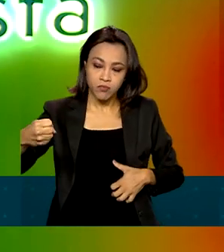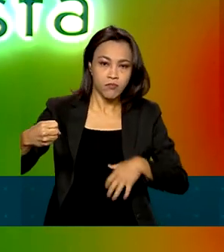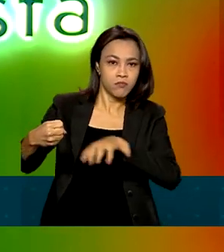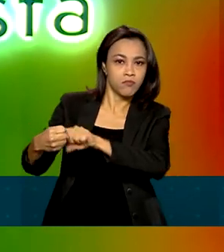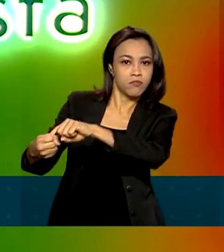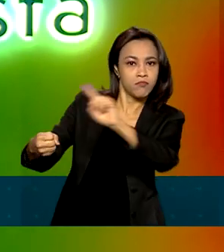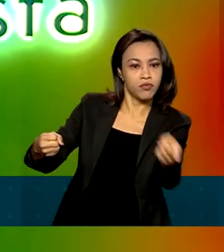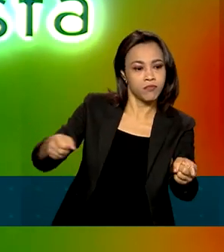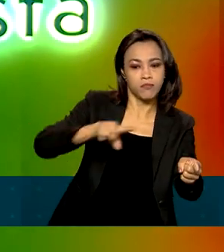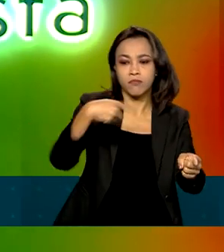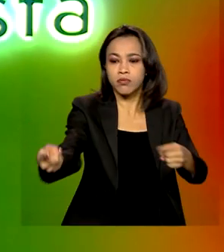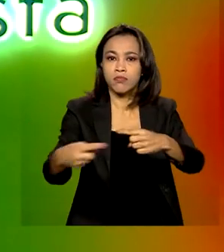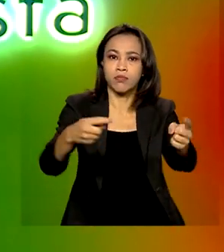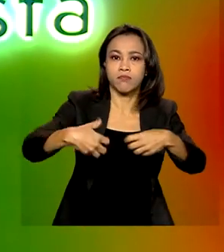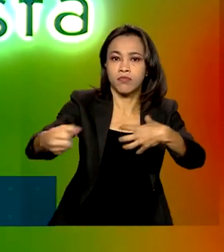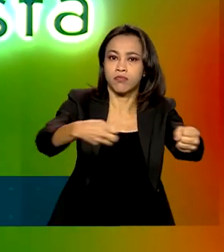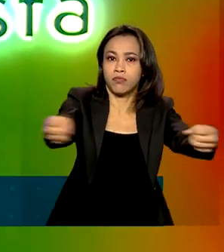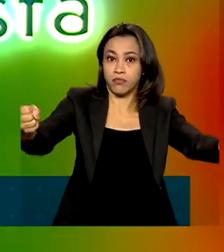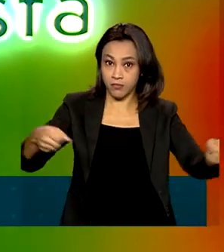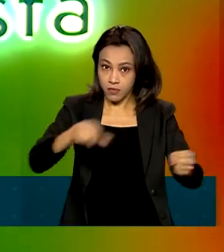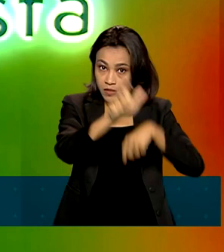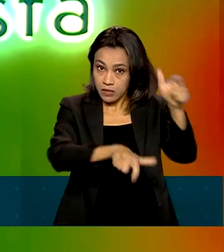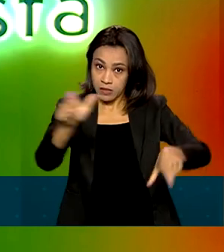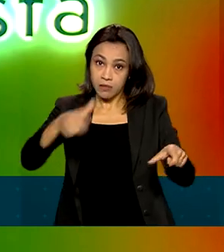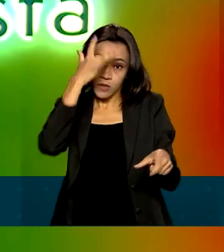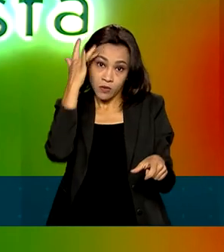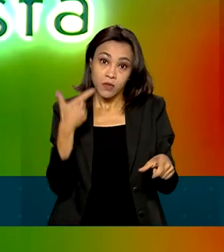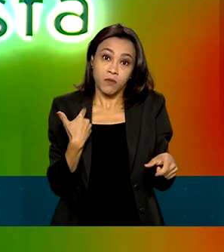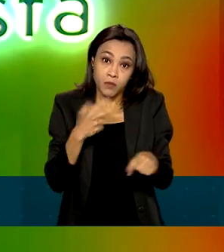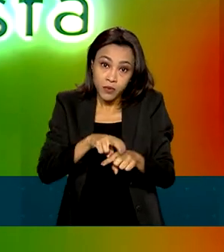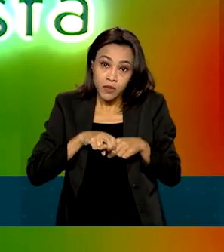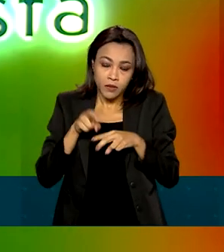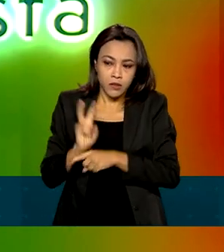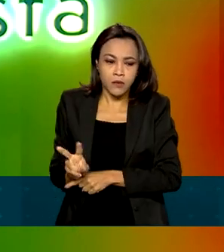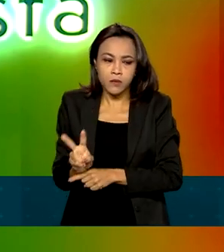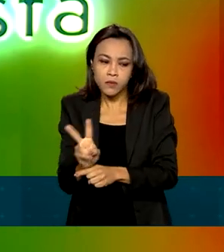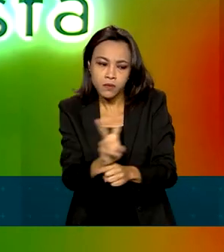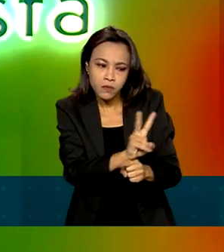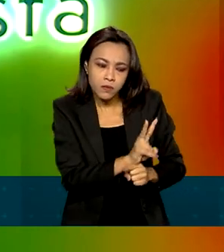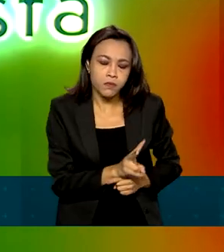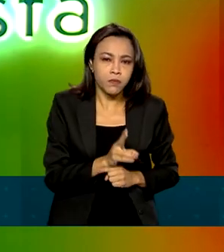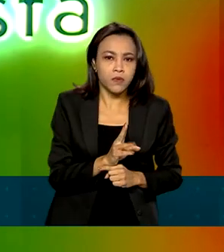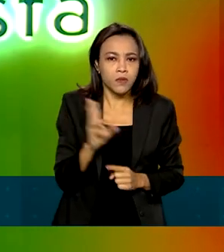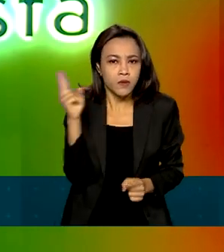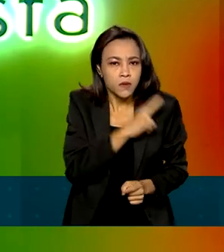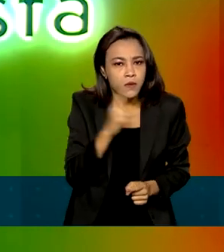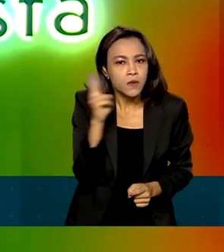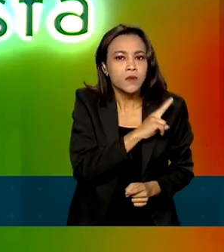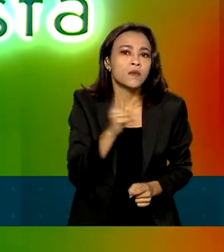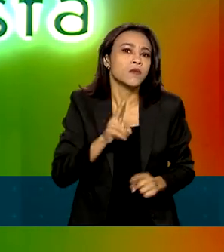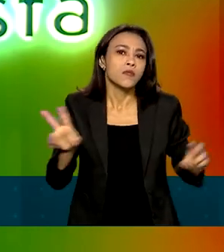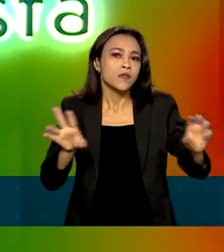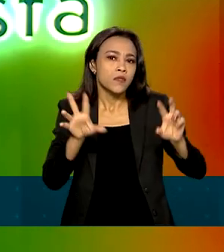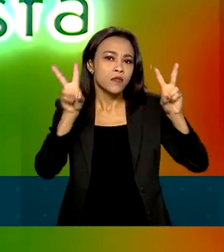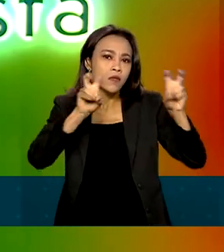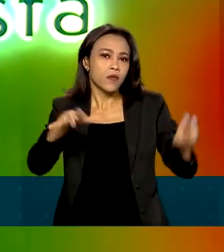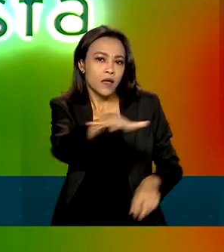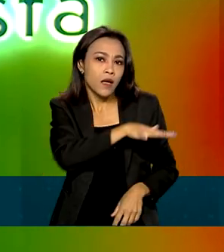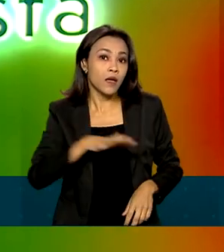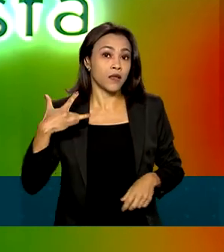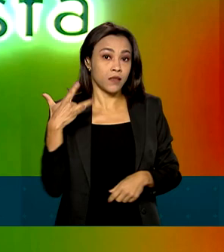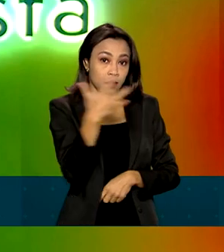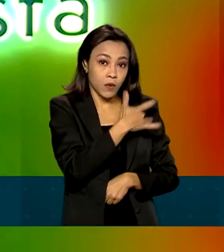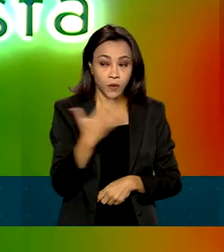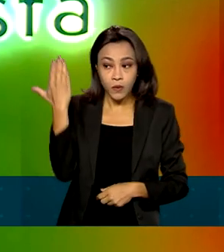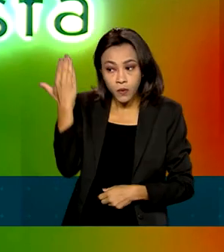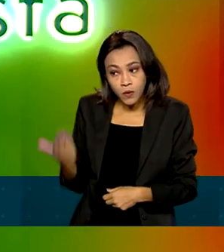como forma de monitoramento de situações como esta, que pode resultar em uma emergência de saúde pública, o ministro da